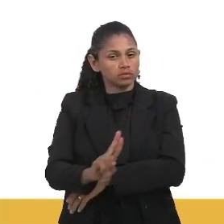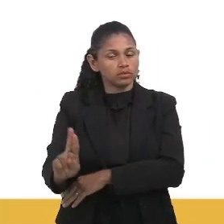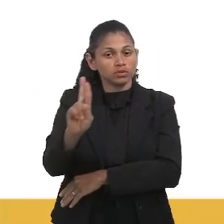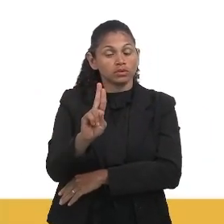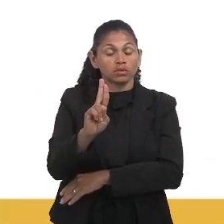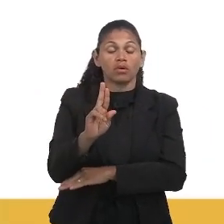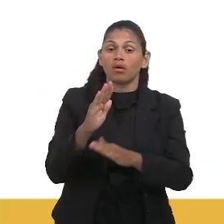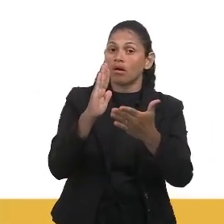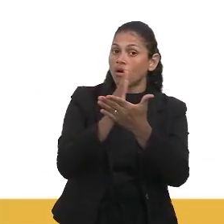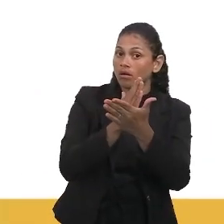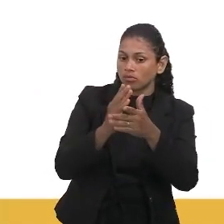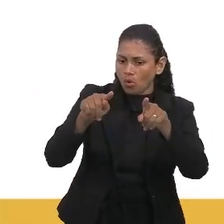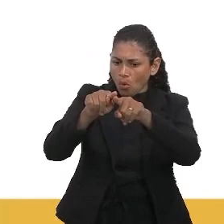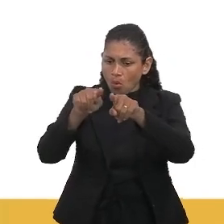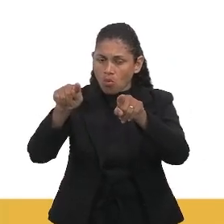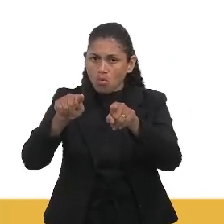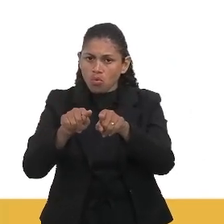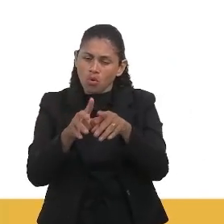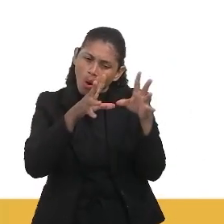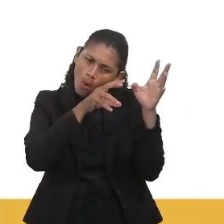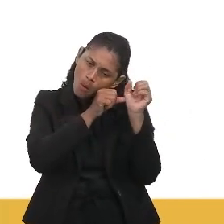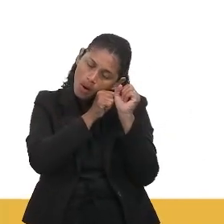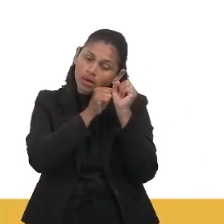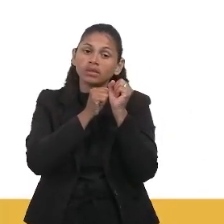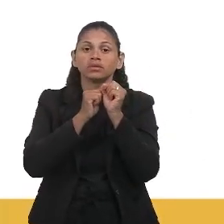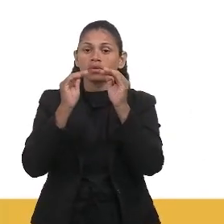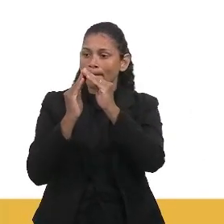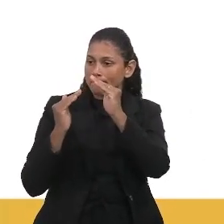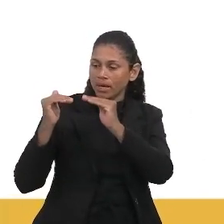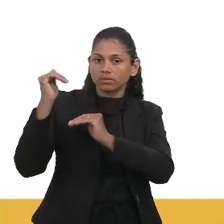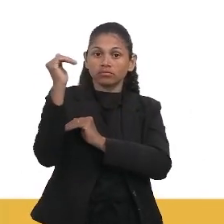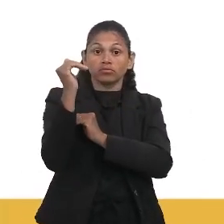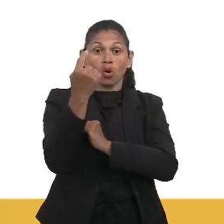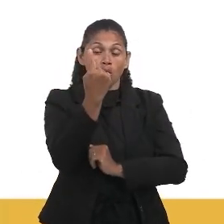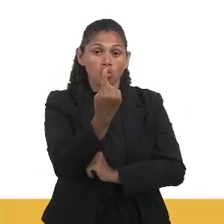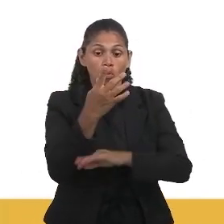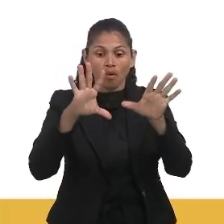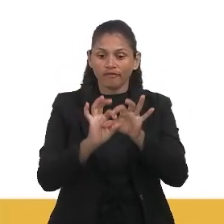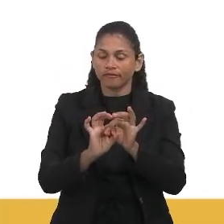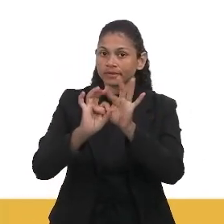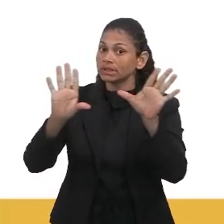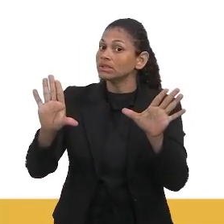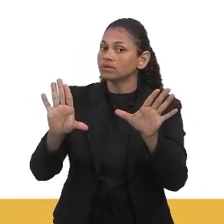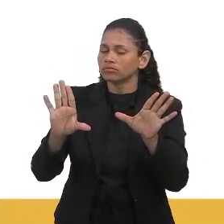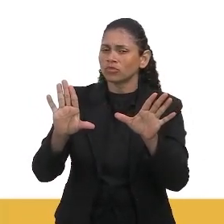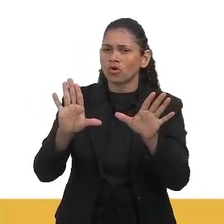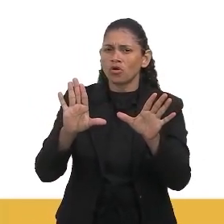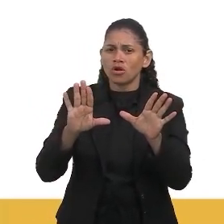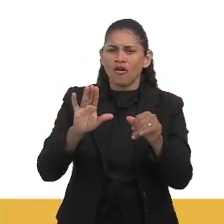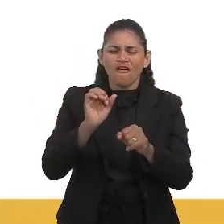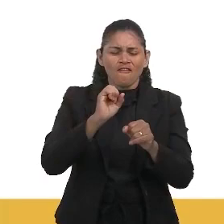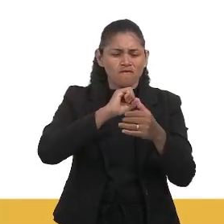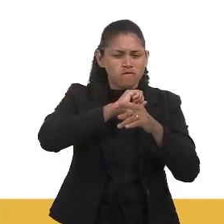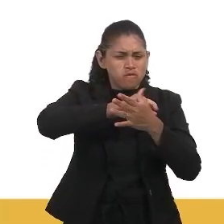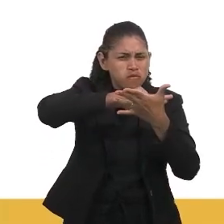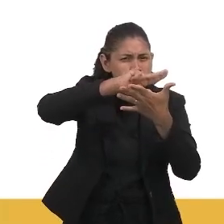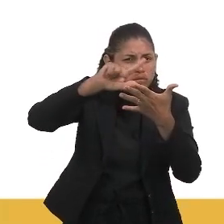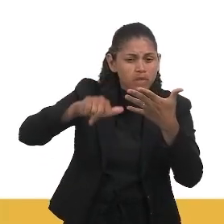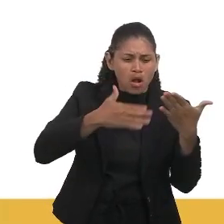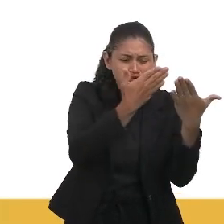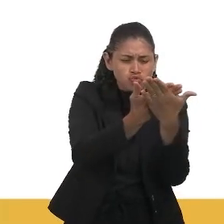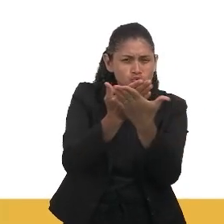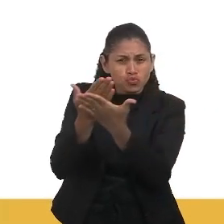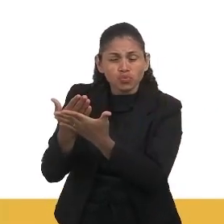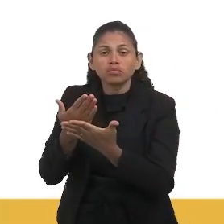superior ao ao dos demais um desses quartos ficou disponível e muitos estudantes se candidataram para